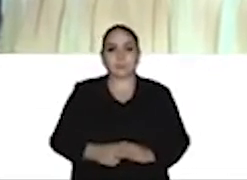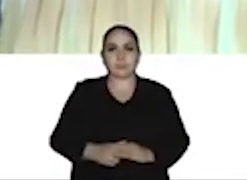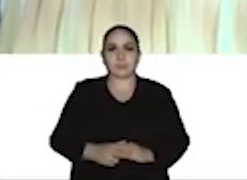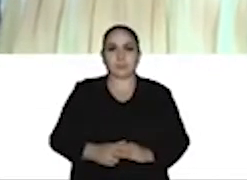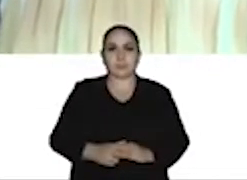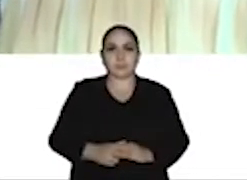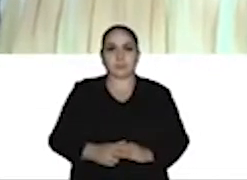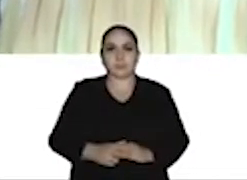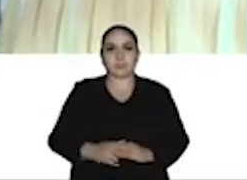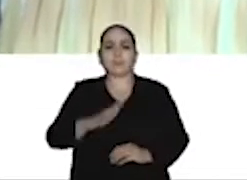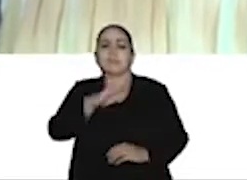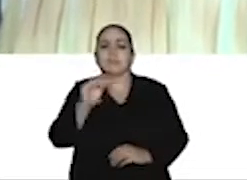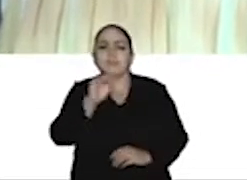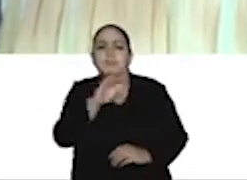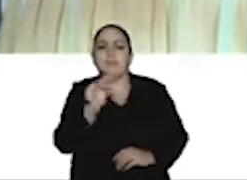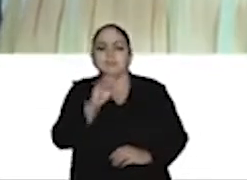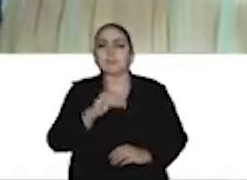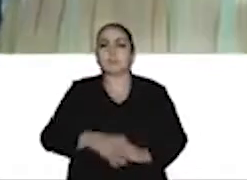Era boi.